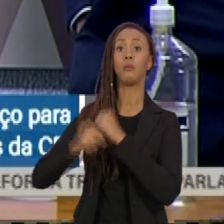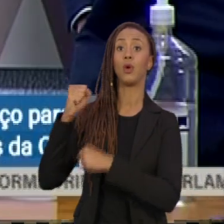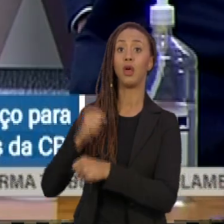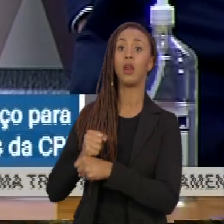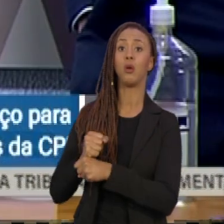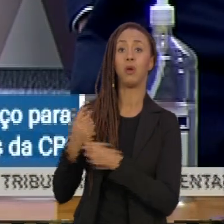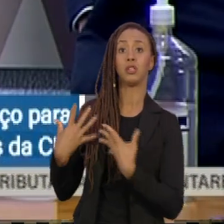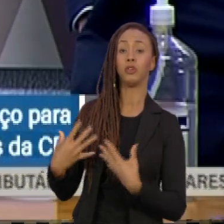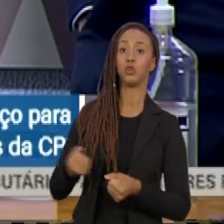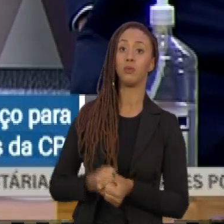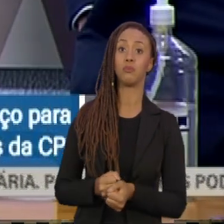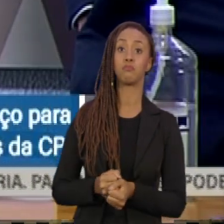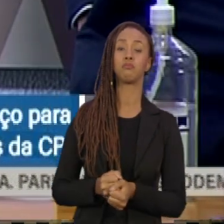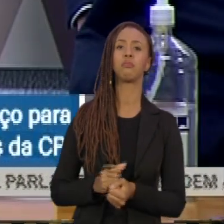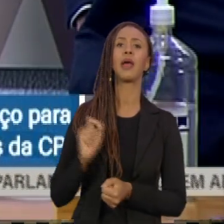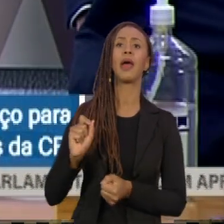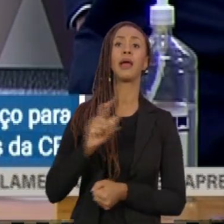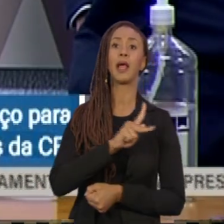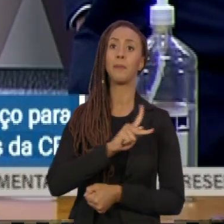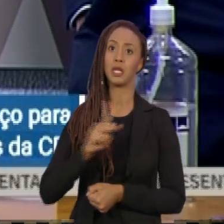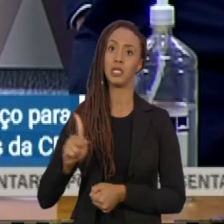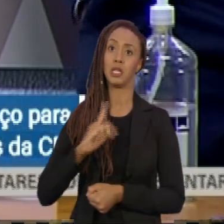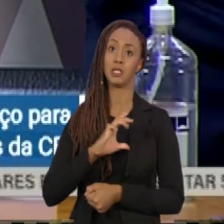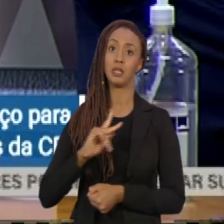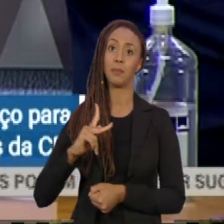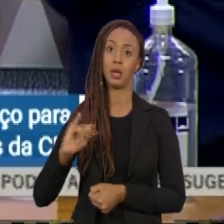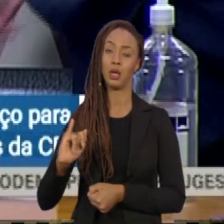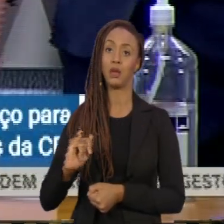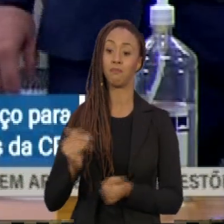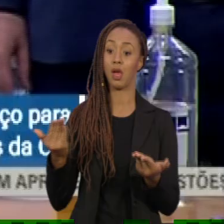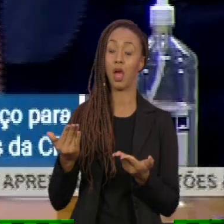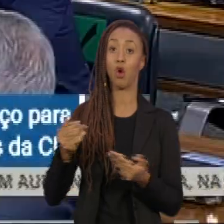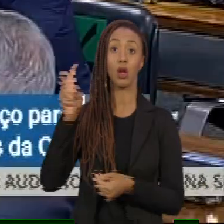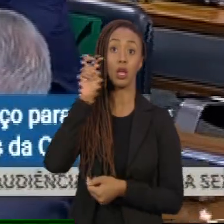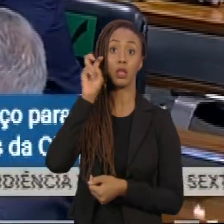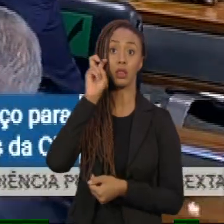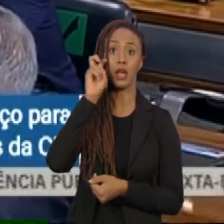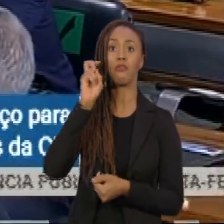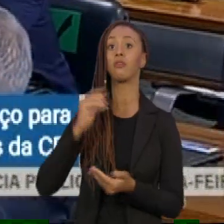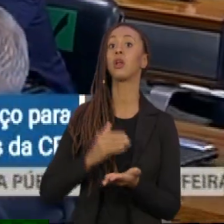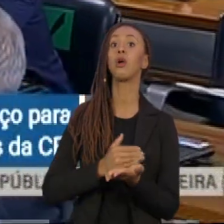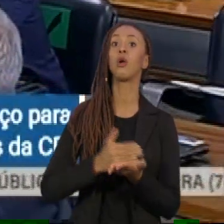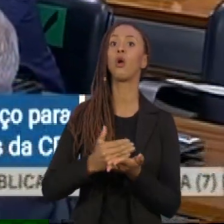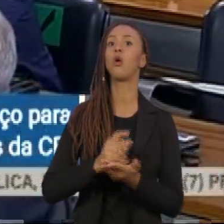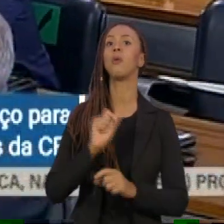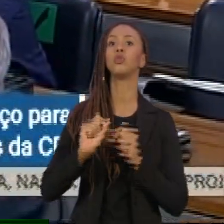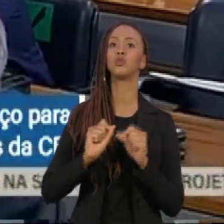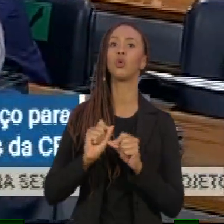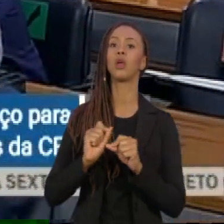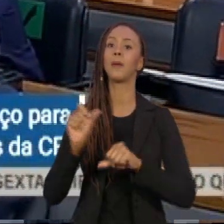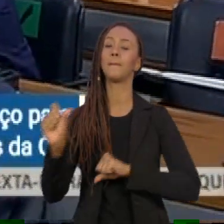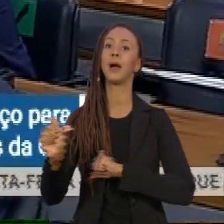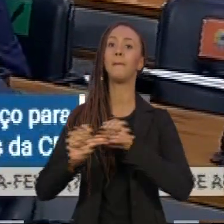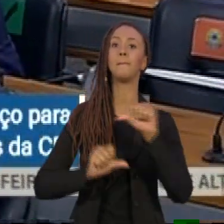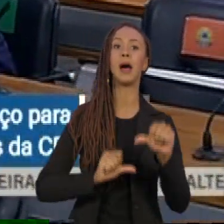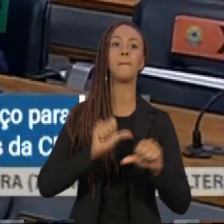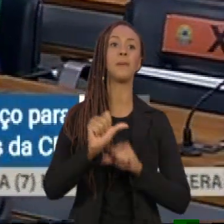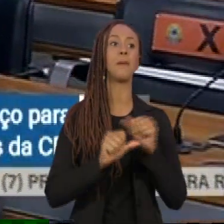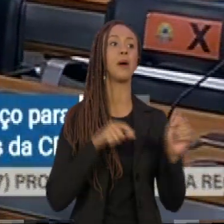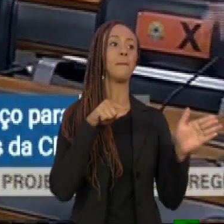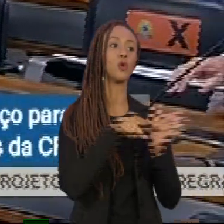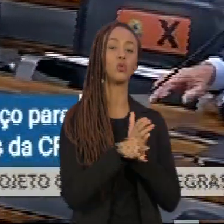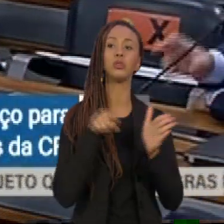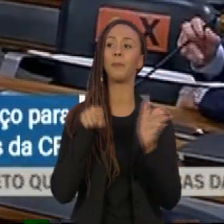A presidência da CPI deve instaurar nesta quinta-feira um esquema de rodízio de perguntas entre os